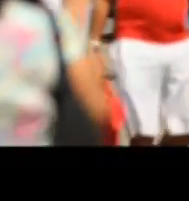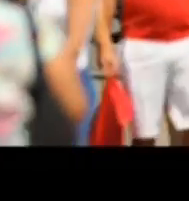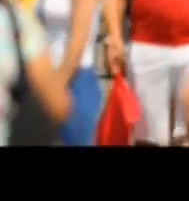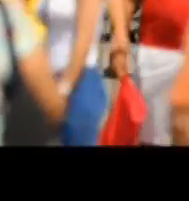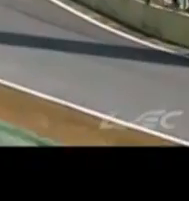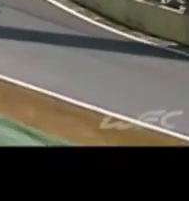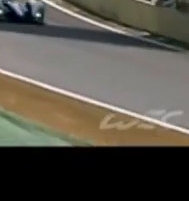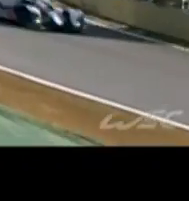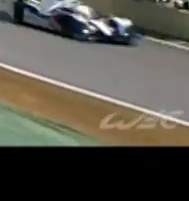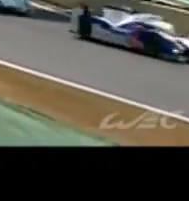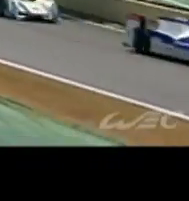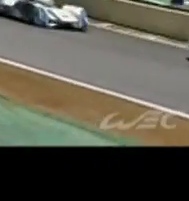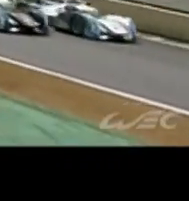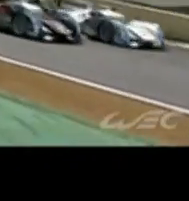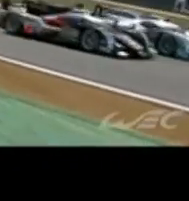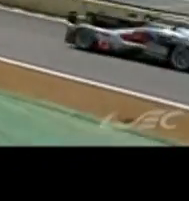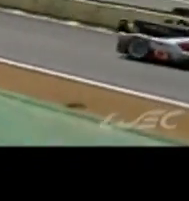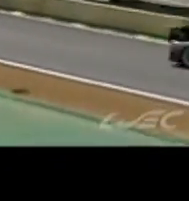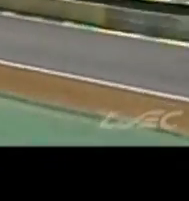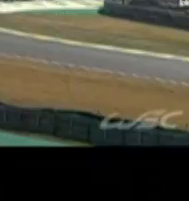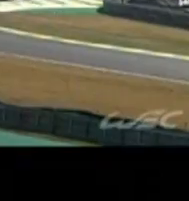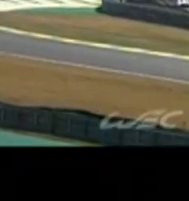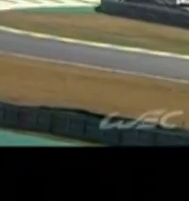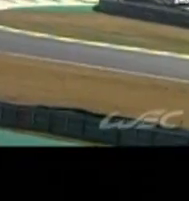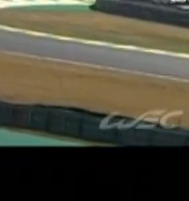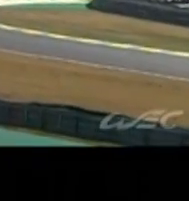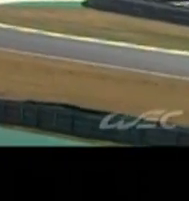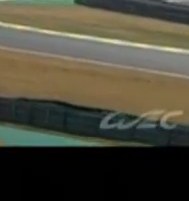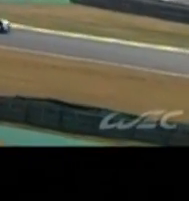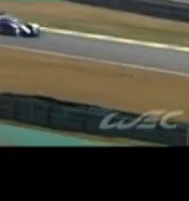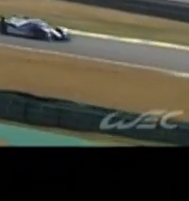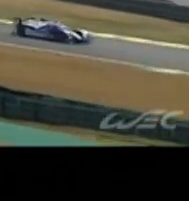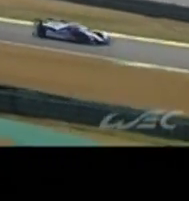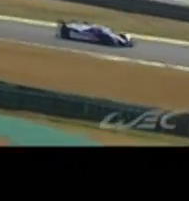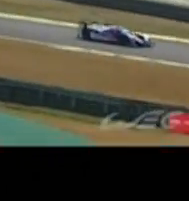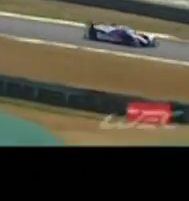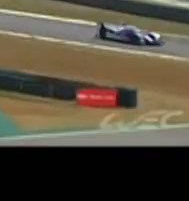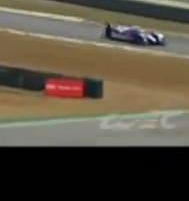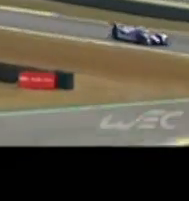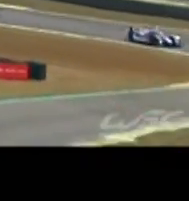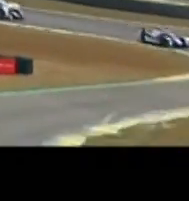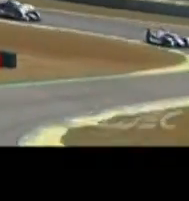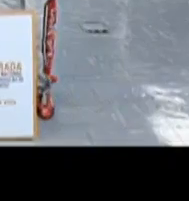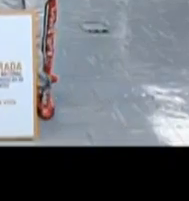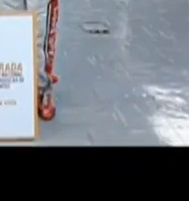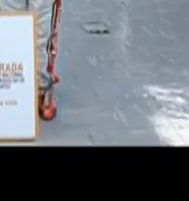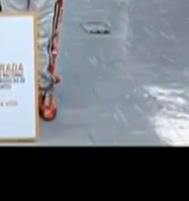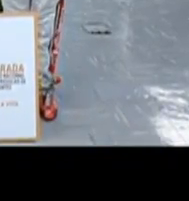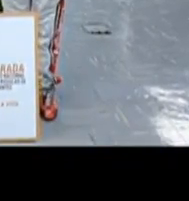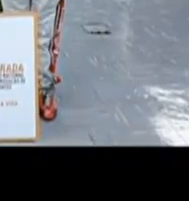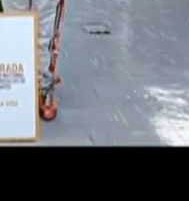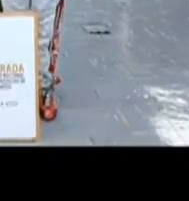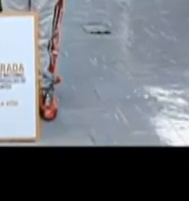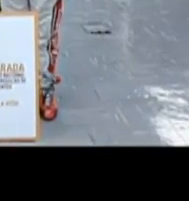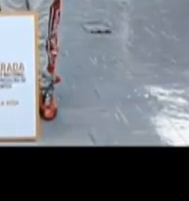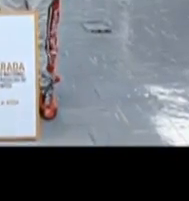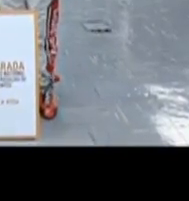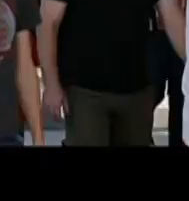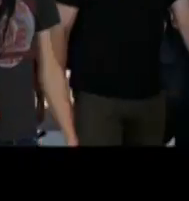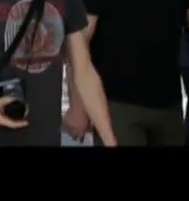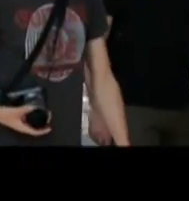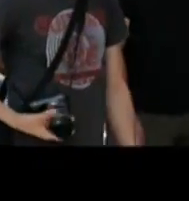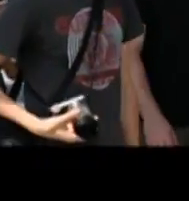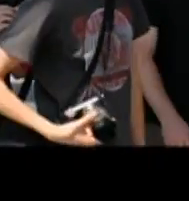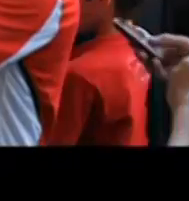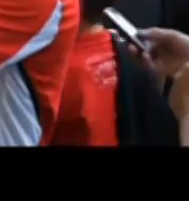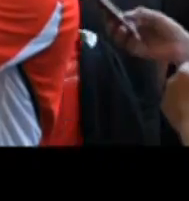Pela primeira vez na história do automobilismo, a FIA, um bicampeão mundial, grandes pilotos e a sociedade